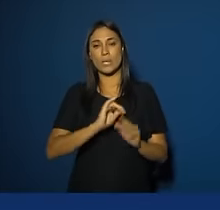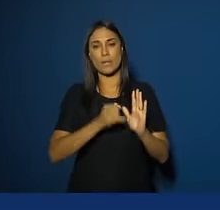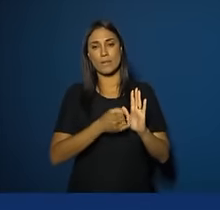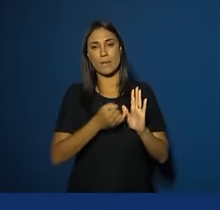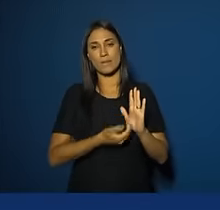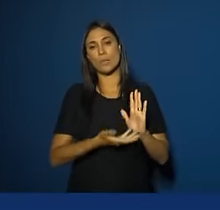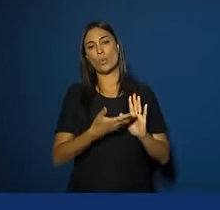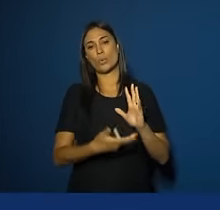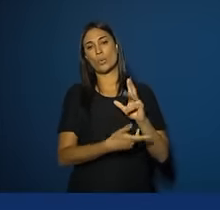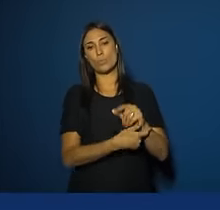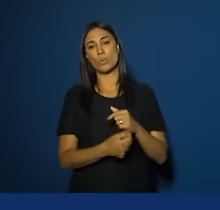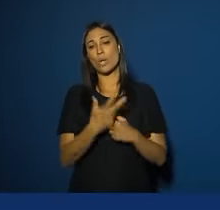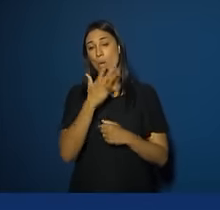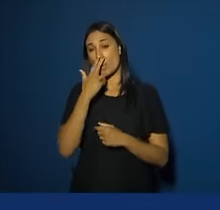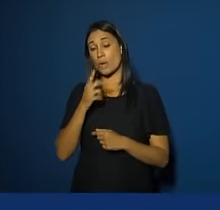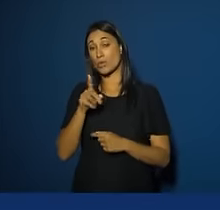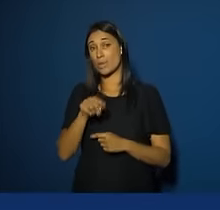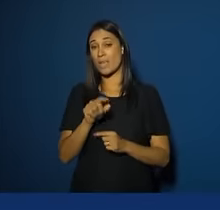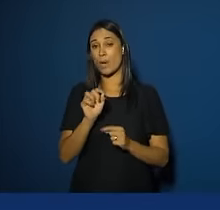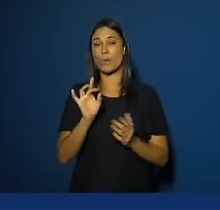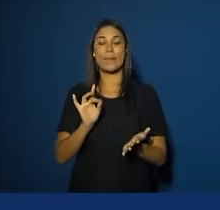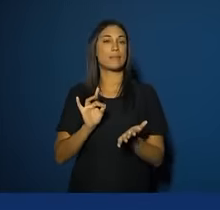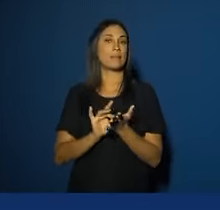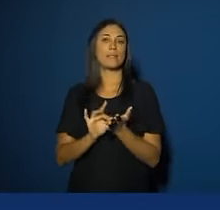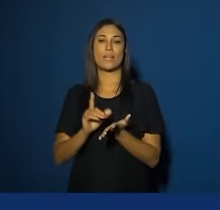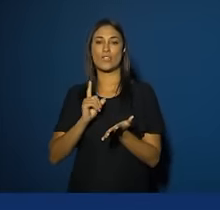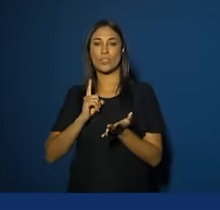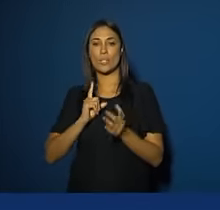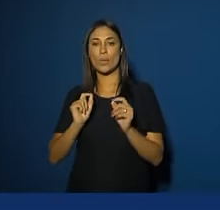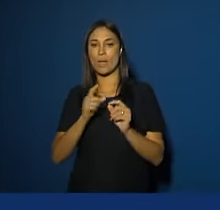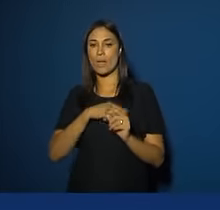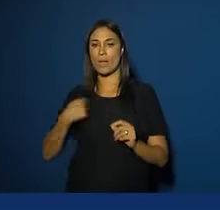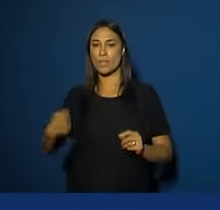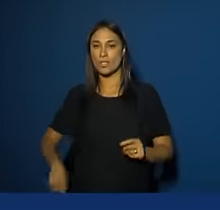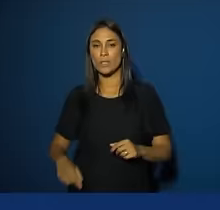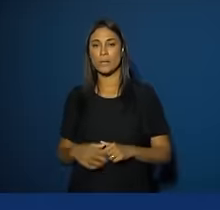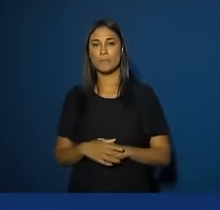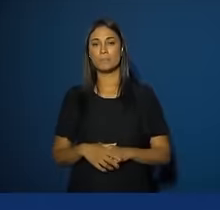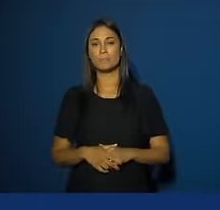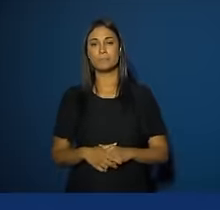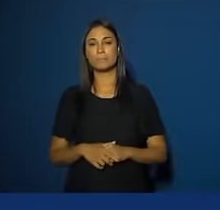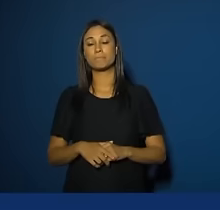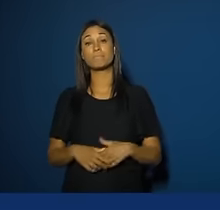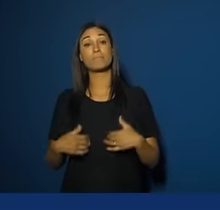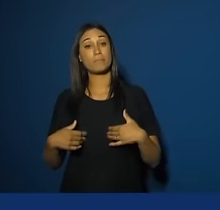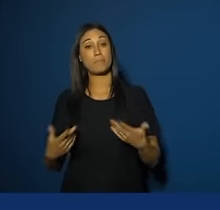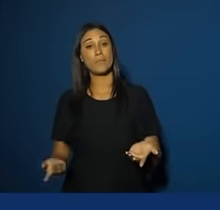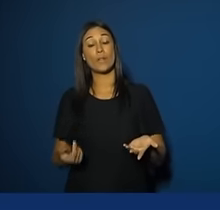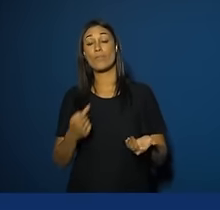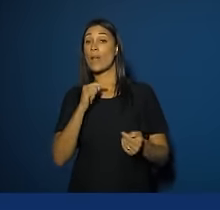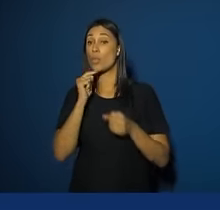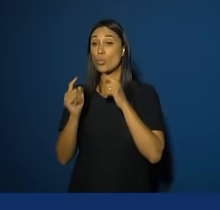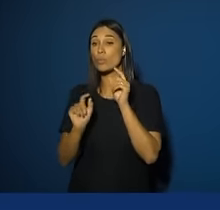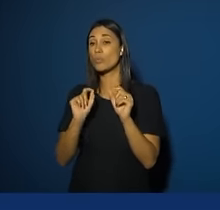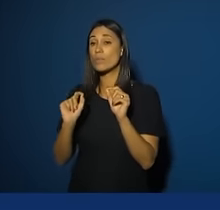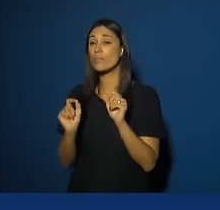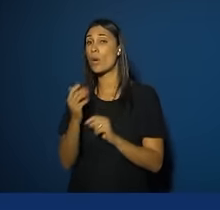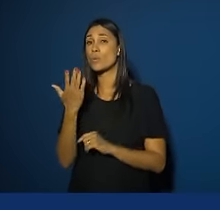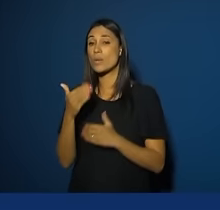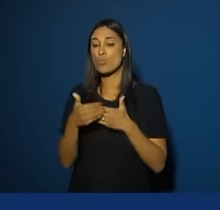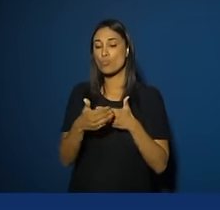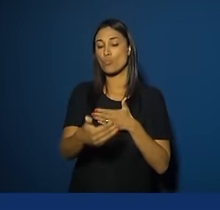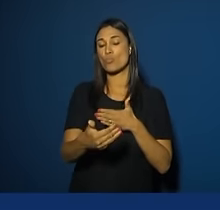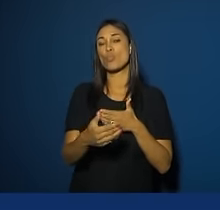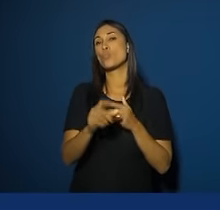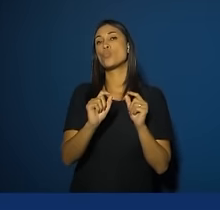por conta disso. Sim, né? Sim. Esse acho que é a única certeza que a gente tem com relação à China. Perfeito, é isso aí. Quer dizer, mas aí fica a dúvida do que vai acontecer no longo prazo